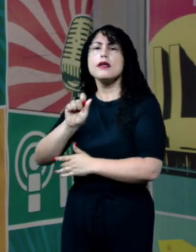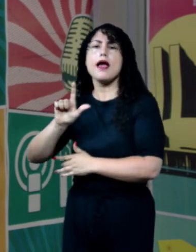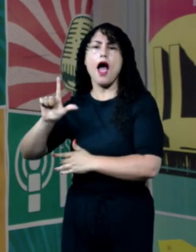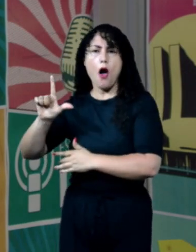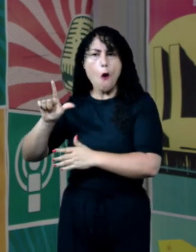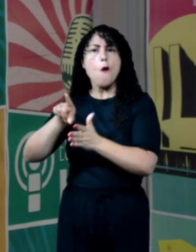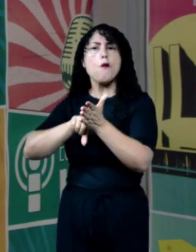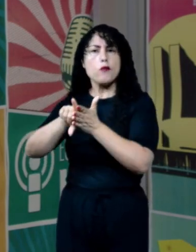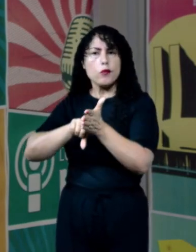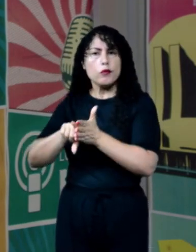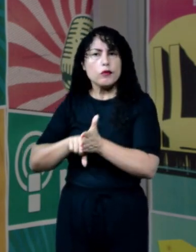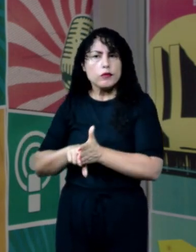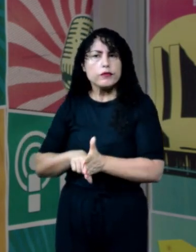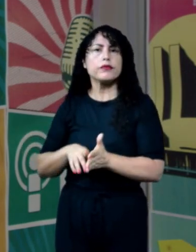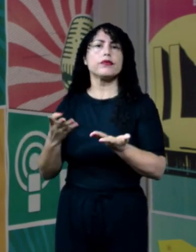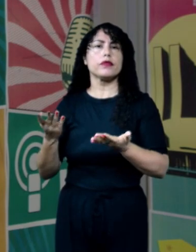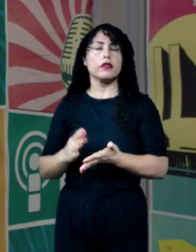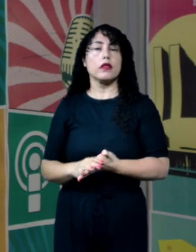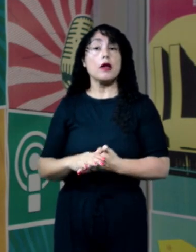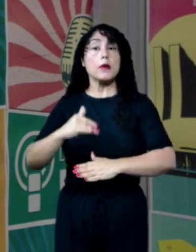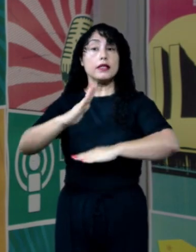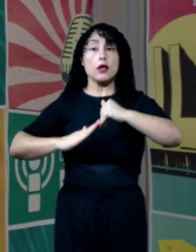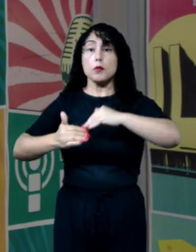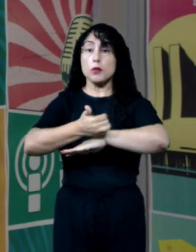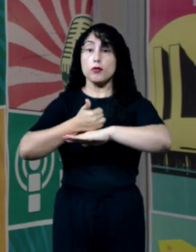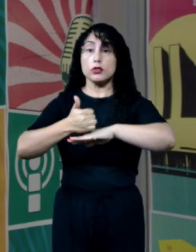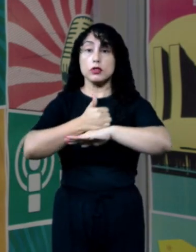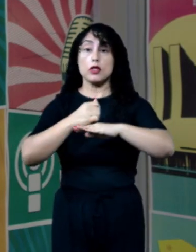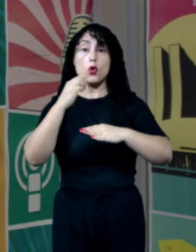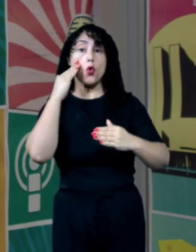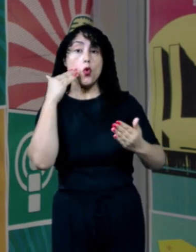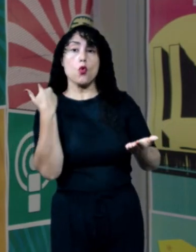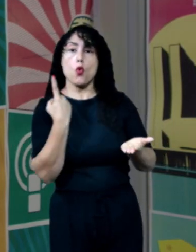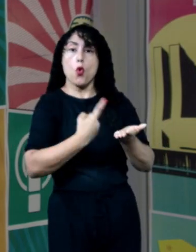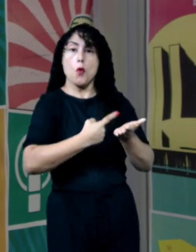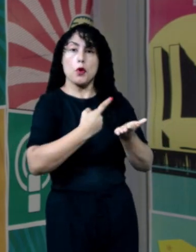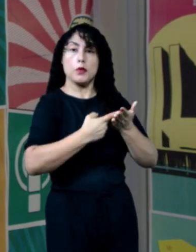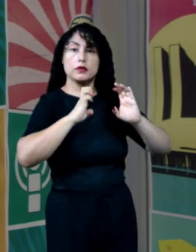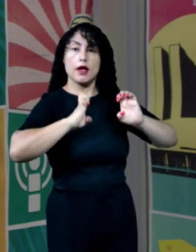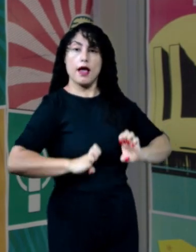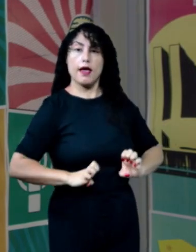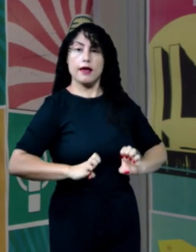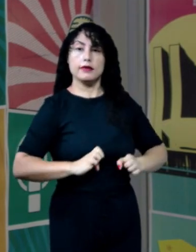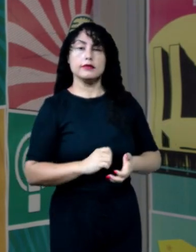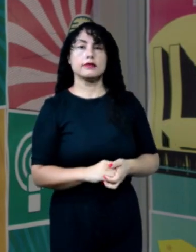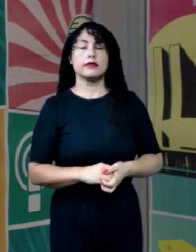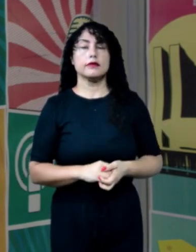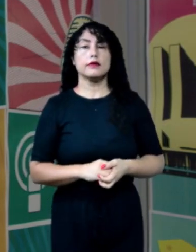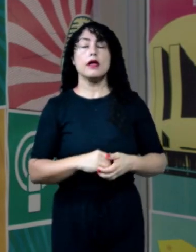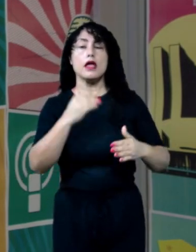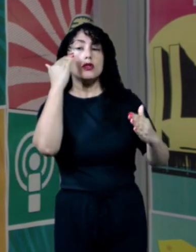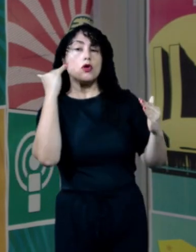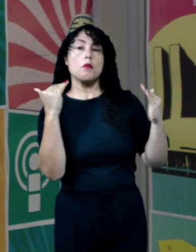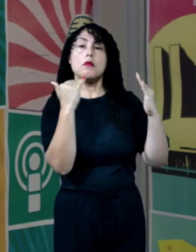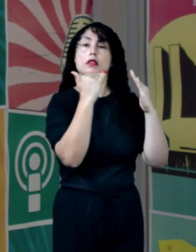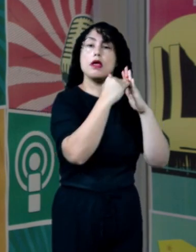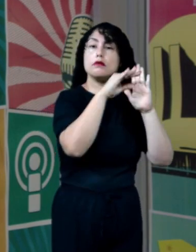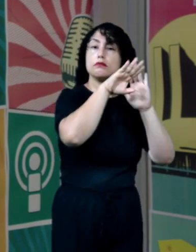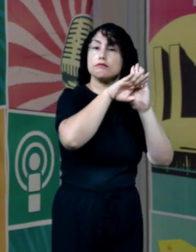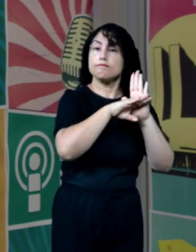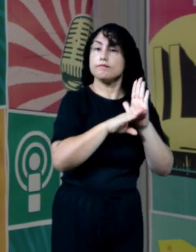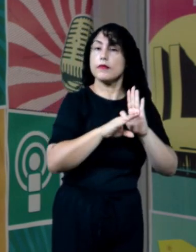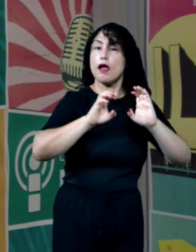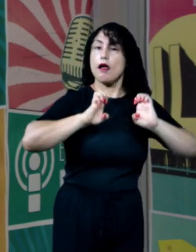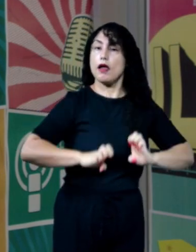Mas, eles também, seus profissionais, eles têm um compromisso com a ética. Então, eles vão agir conforme os preceitos do jornalismo. Entende? Então,